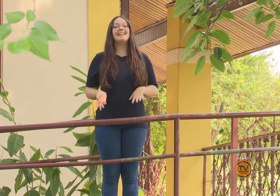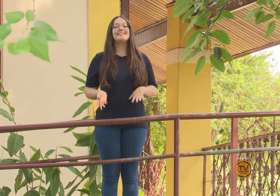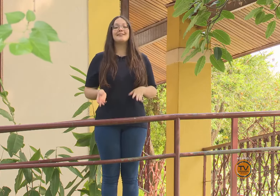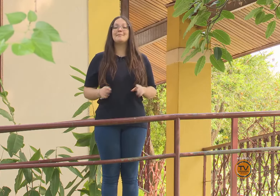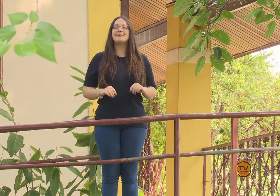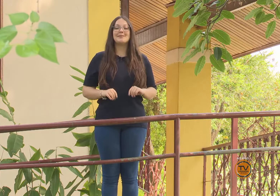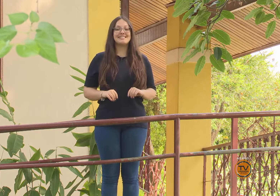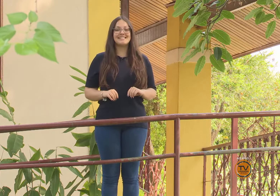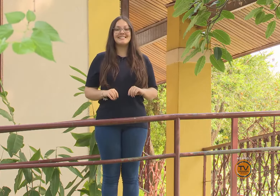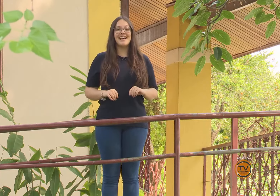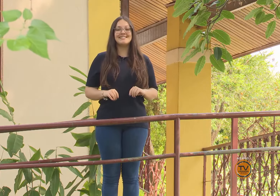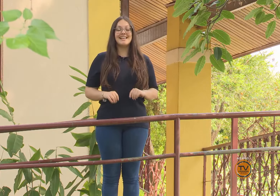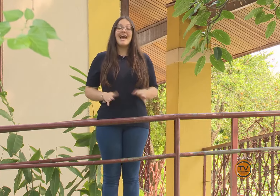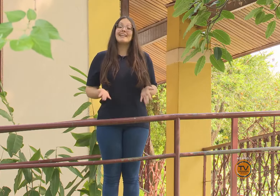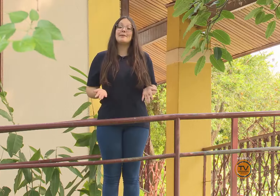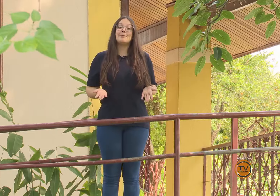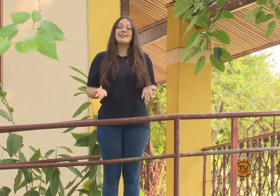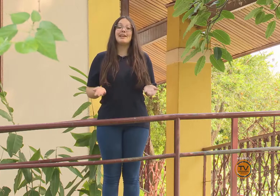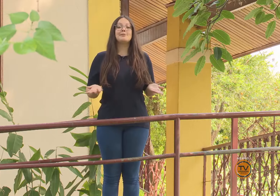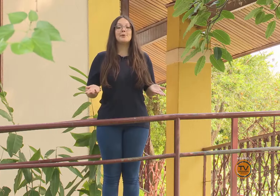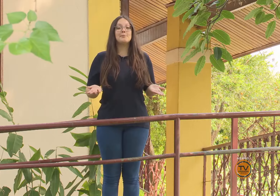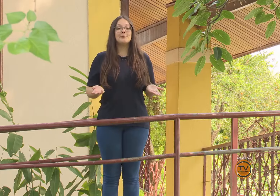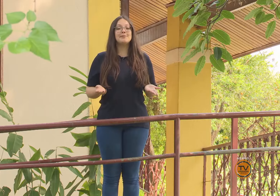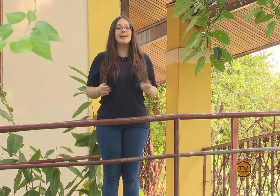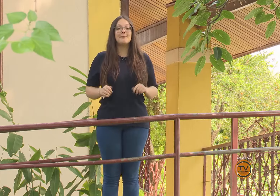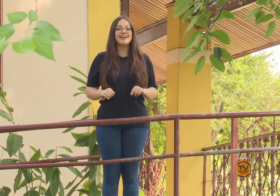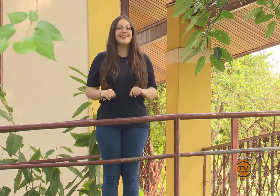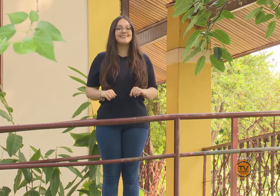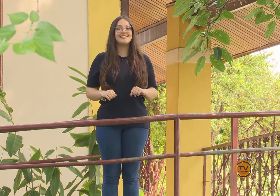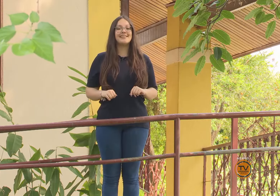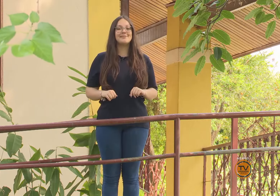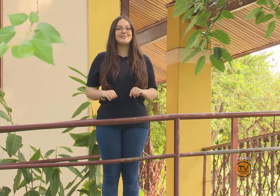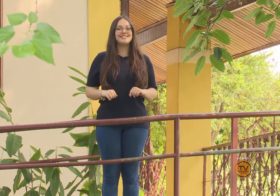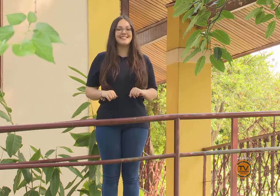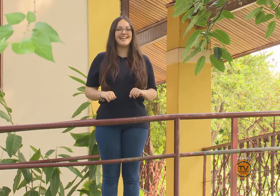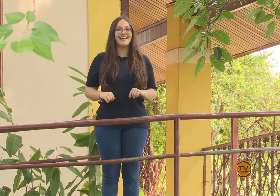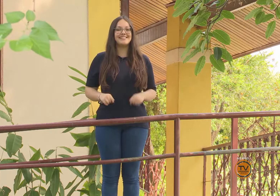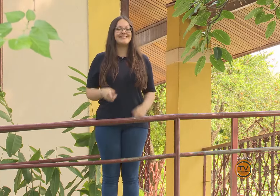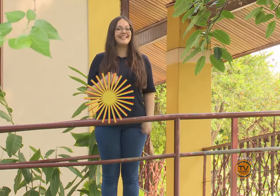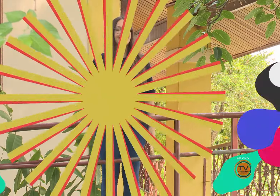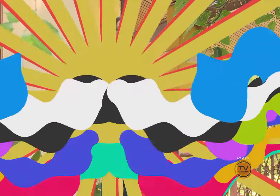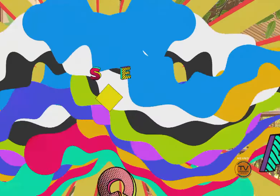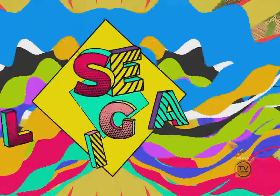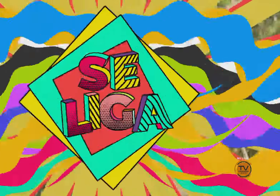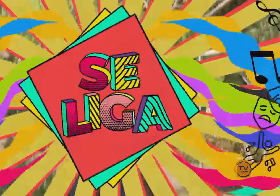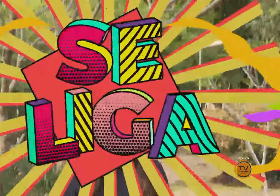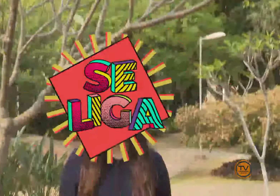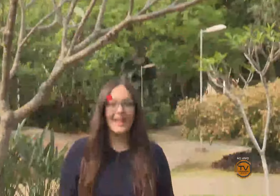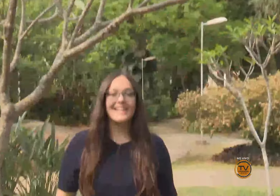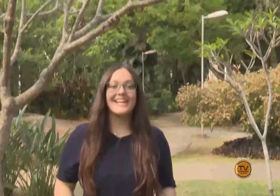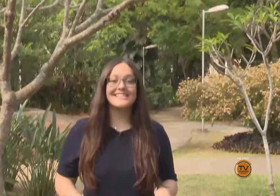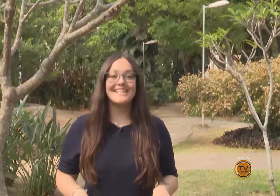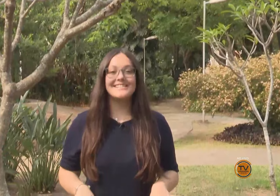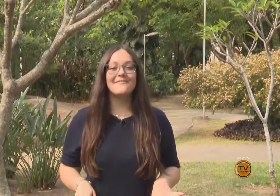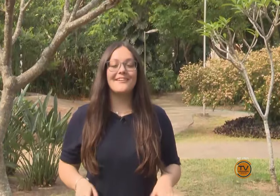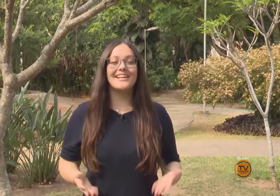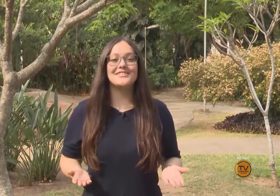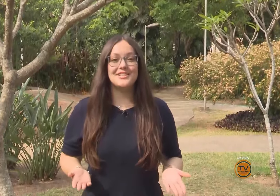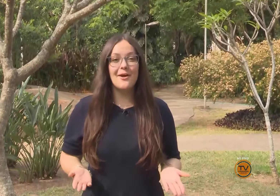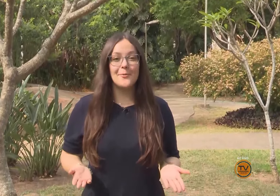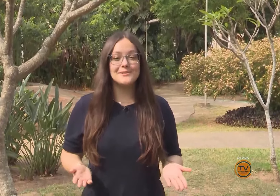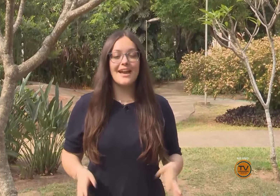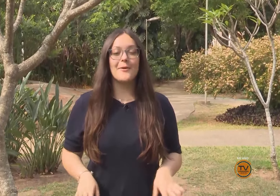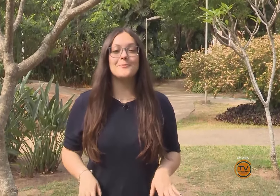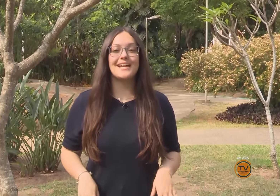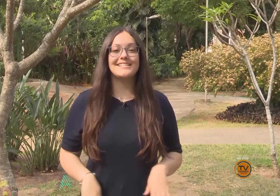diversão e lazer para todas as idades. Até porque todo mundo tem uma criança dentro de si, né? Se liga! Na